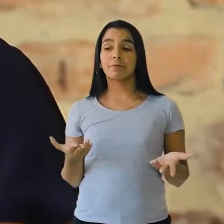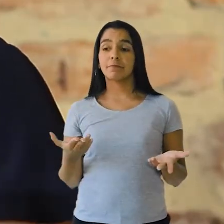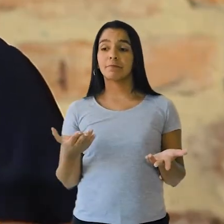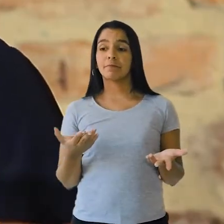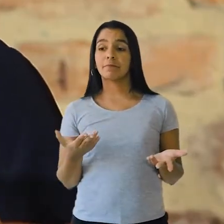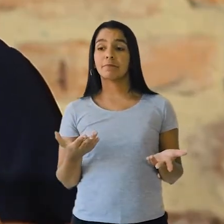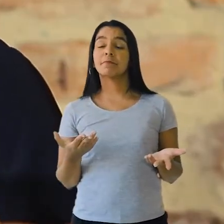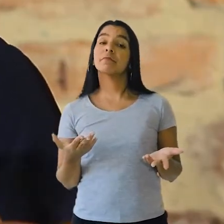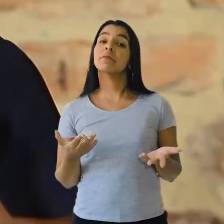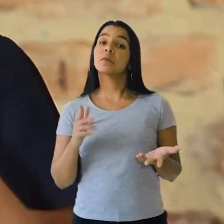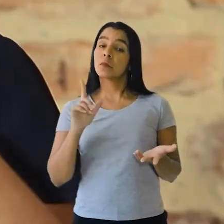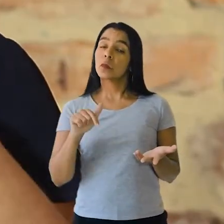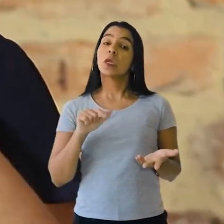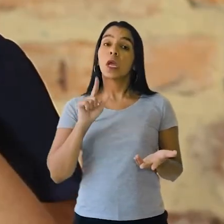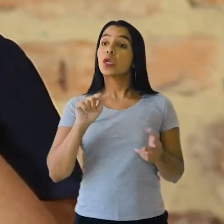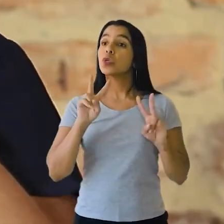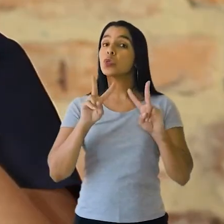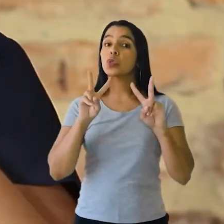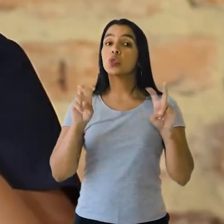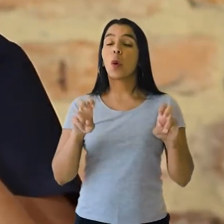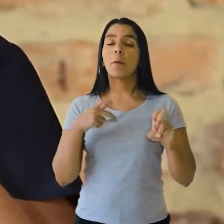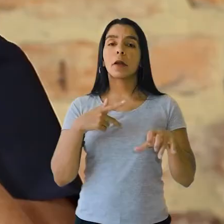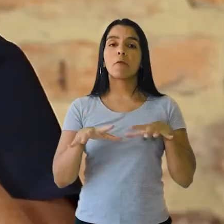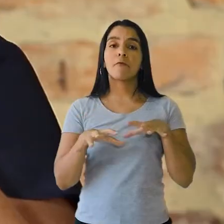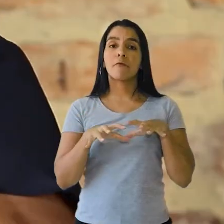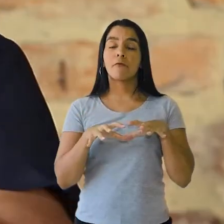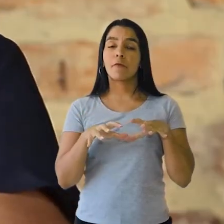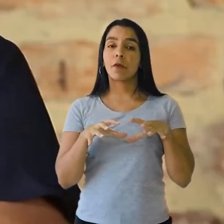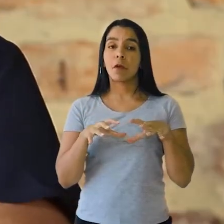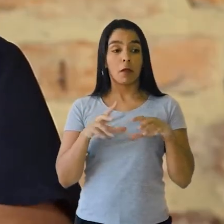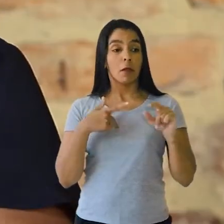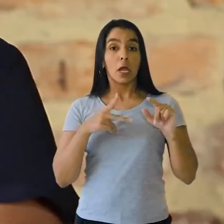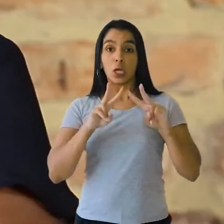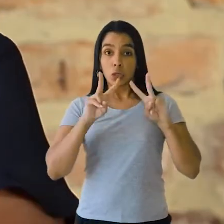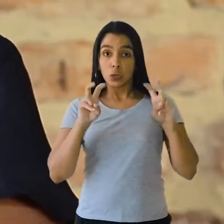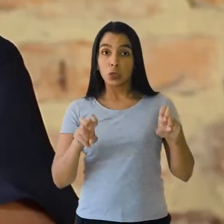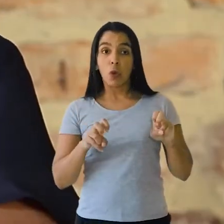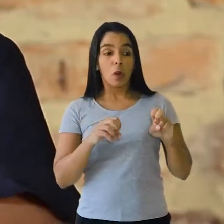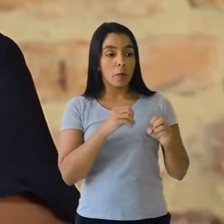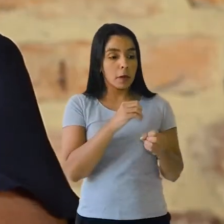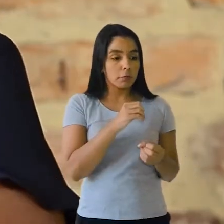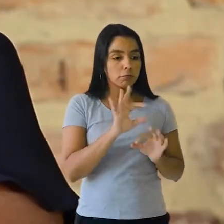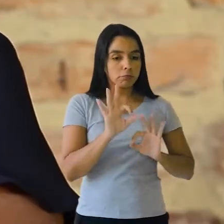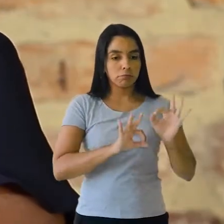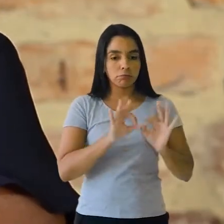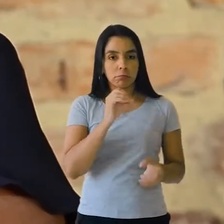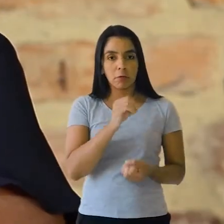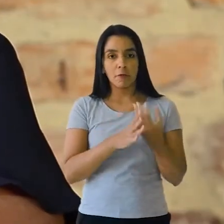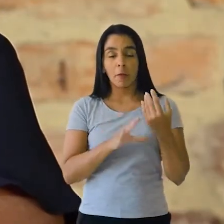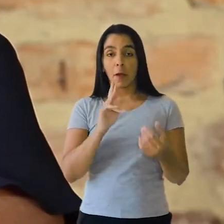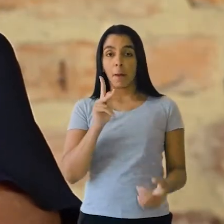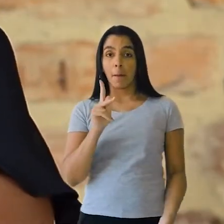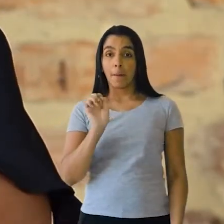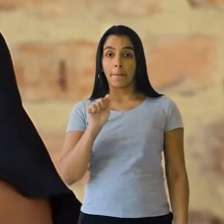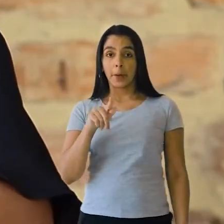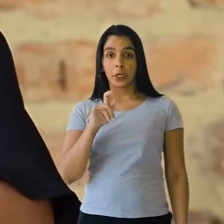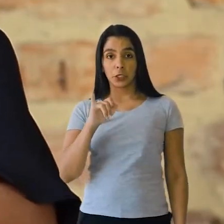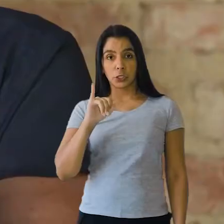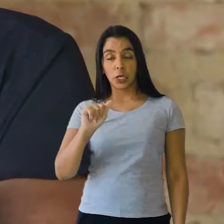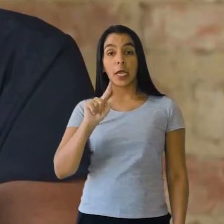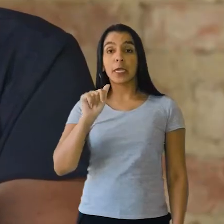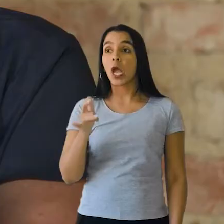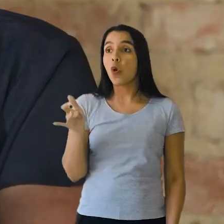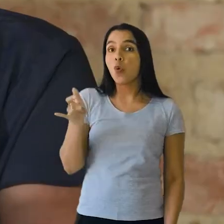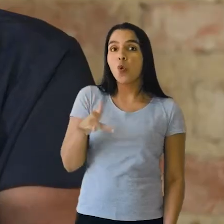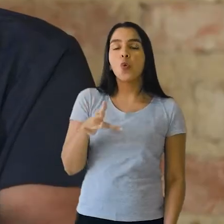condição que vem no tocante à formação da massa supercontinental Pangeia,